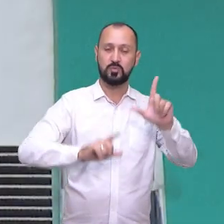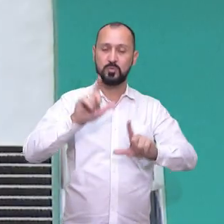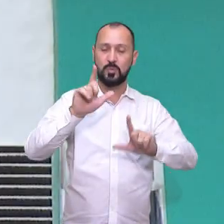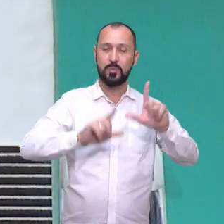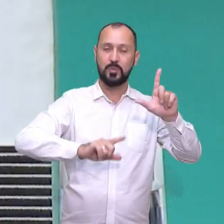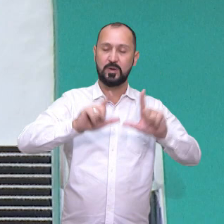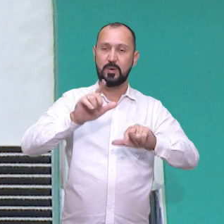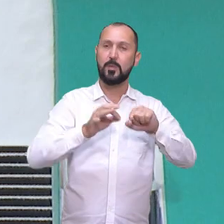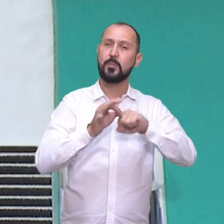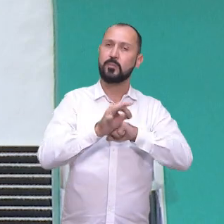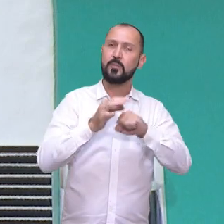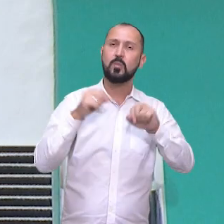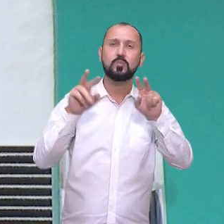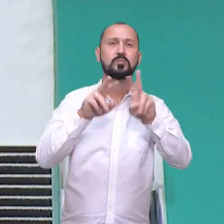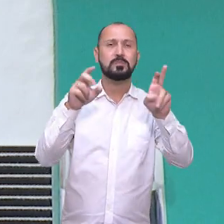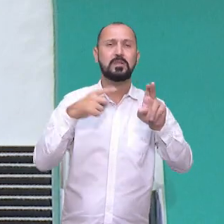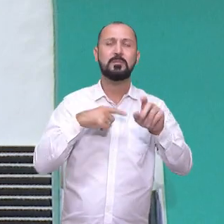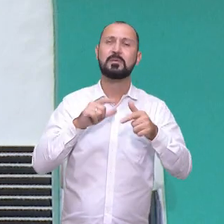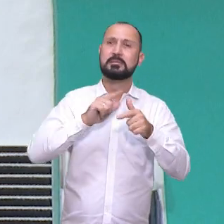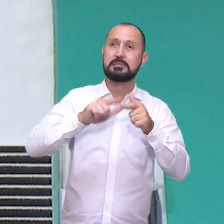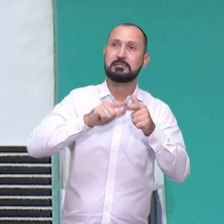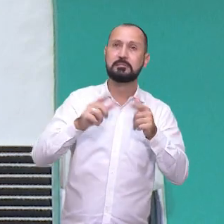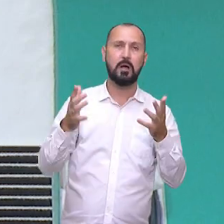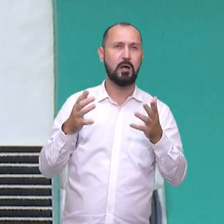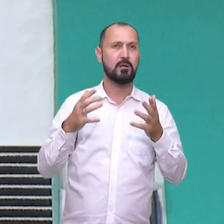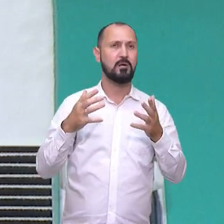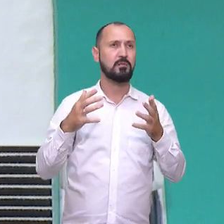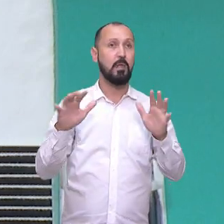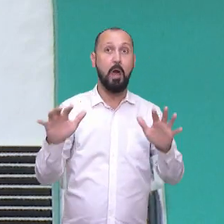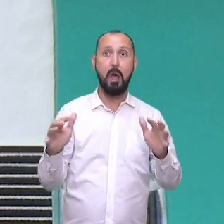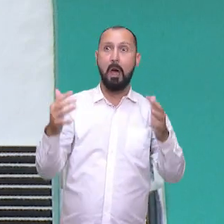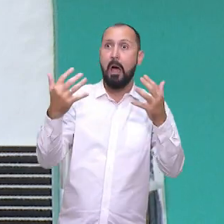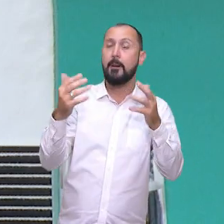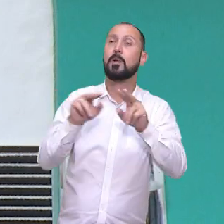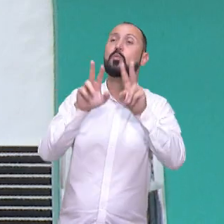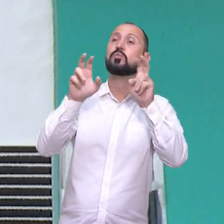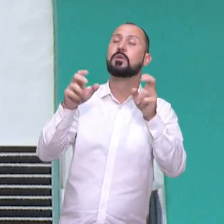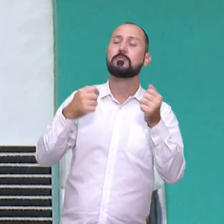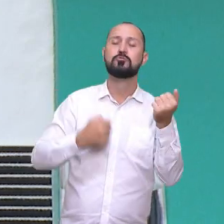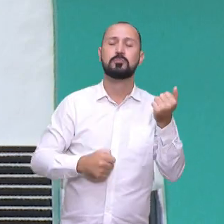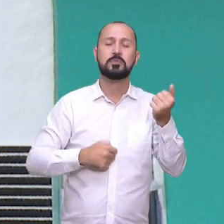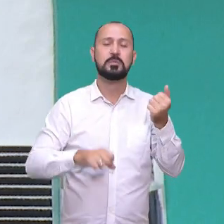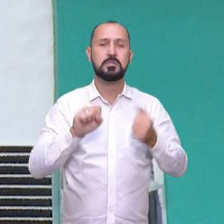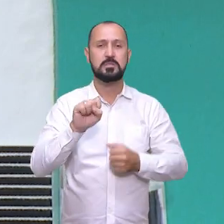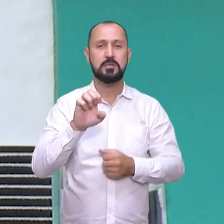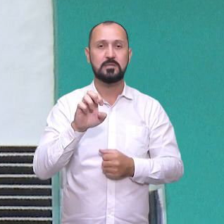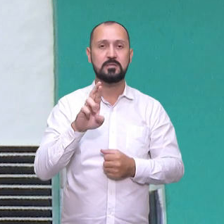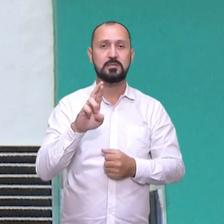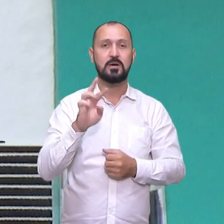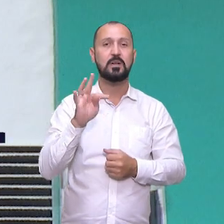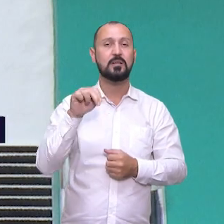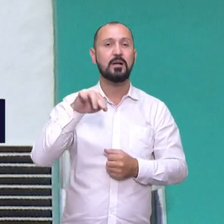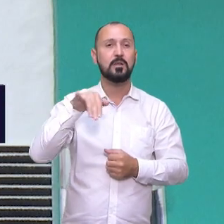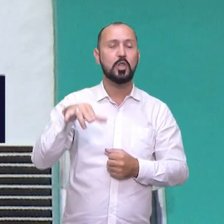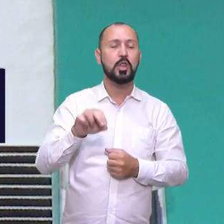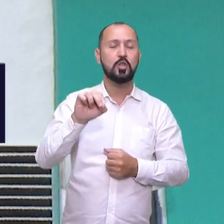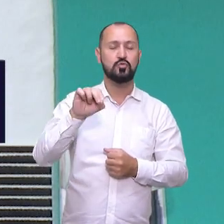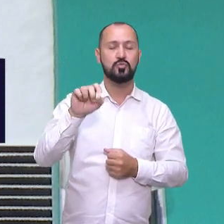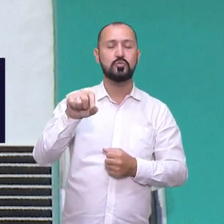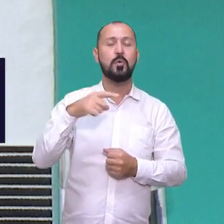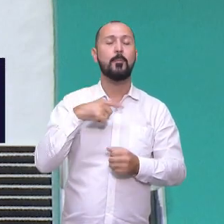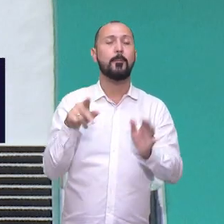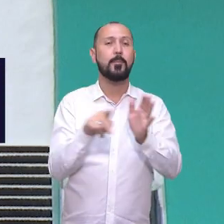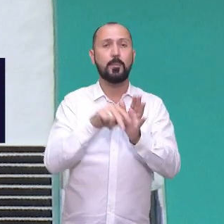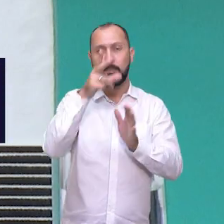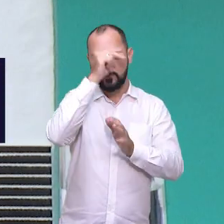Olá, bem-vindos ao Considerações, e o programa de hoje traz um tema que vem causando polêmica entre artistas no segmento